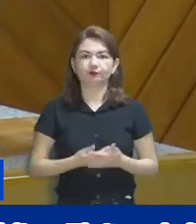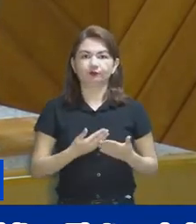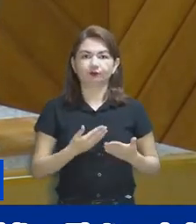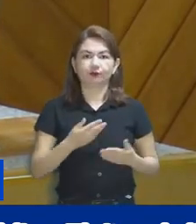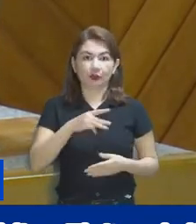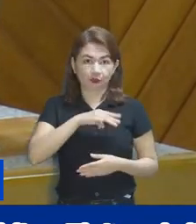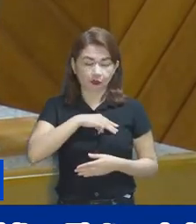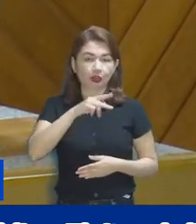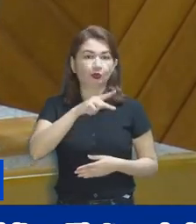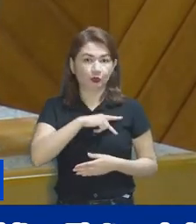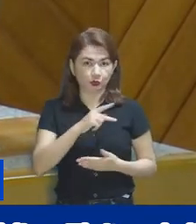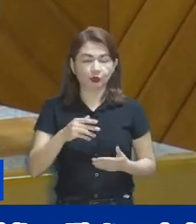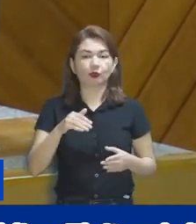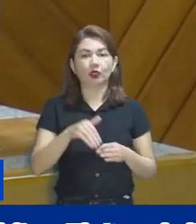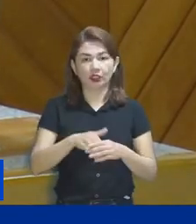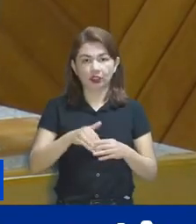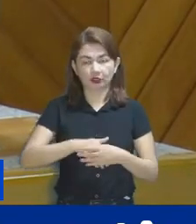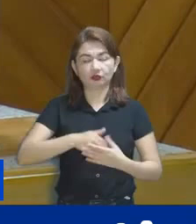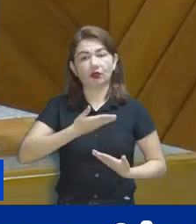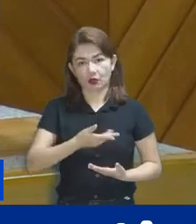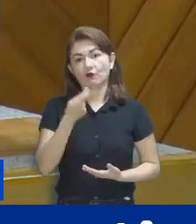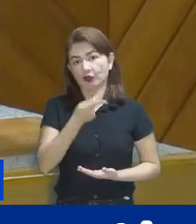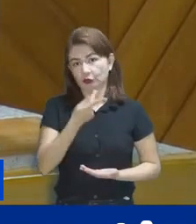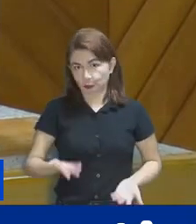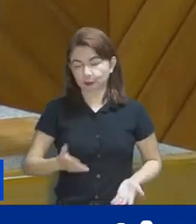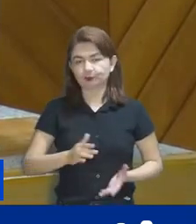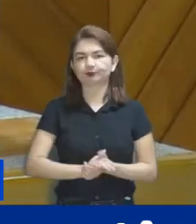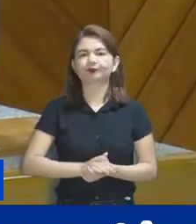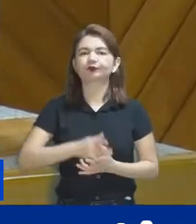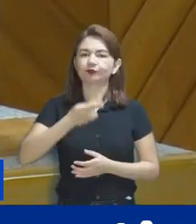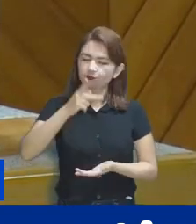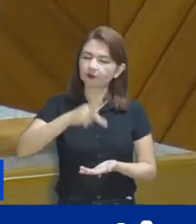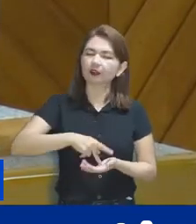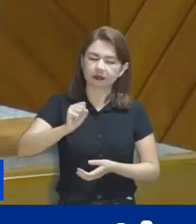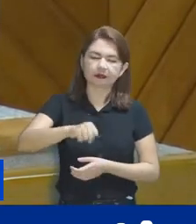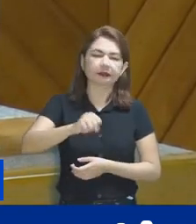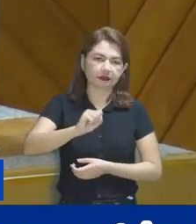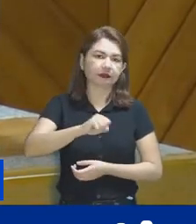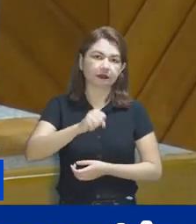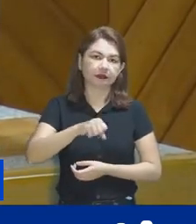representante do Ministério Público Eleitoral disse. Ela teria falado isso mesmo